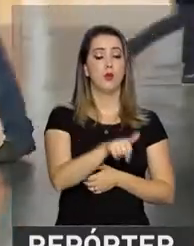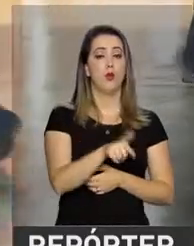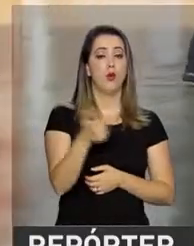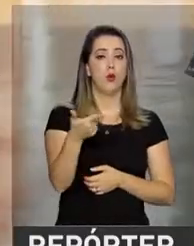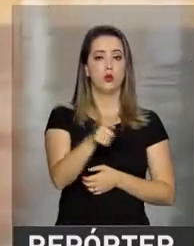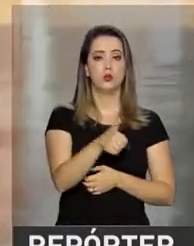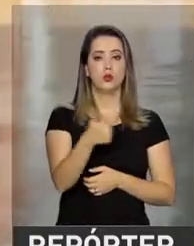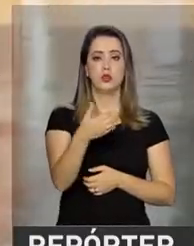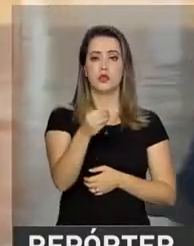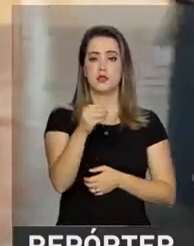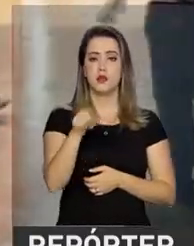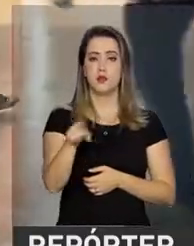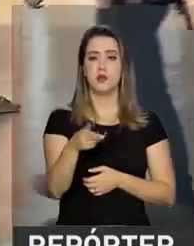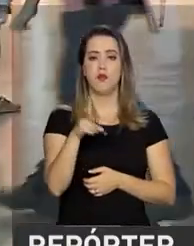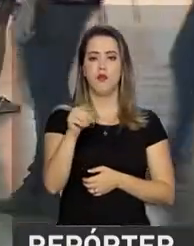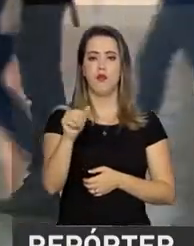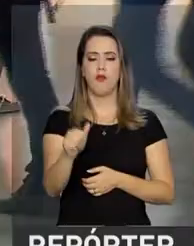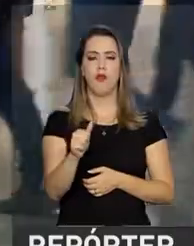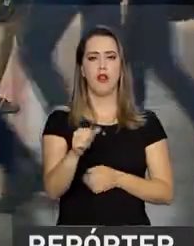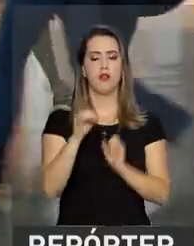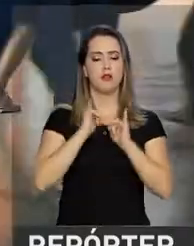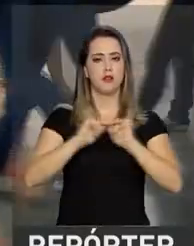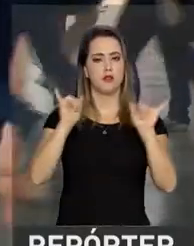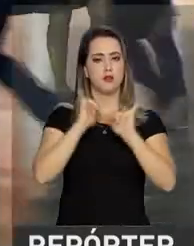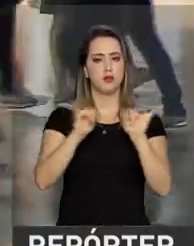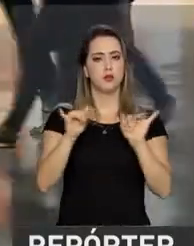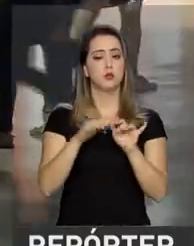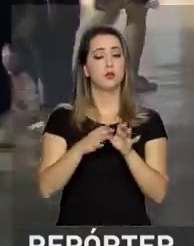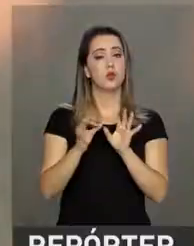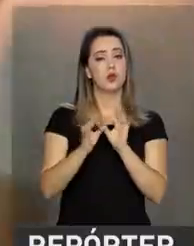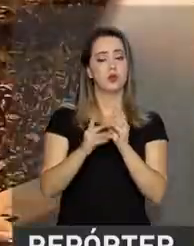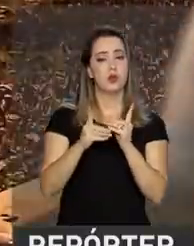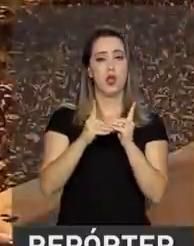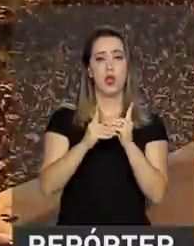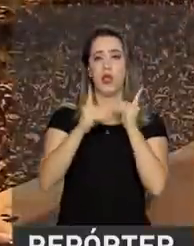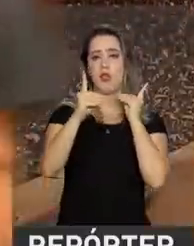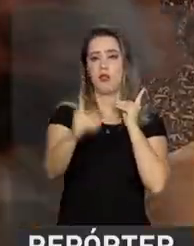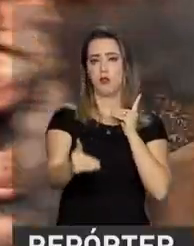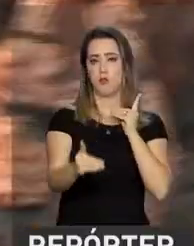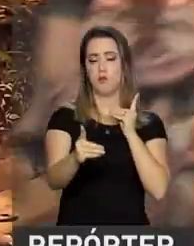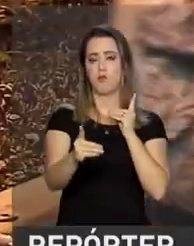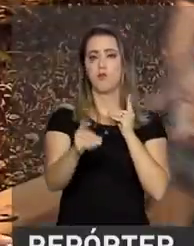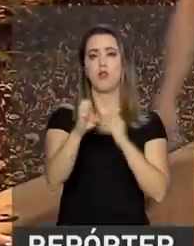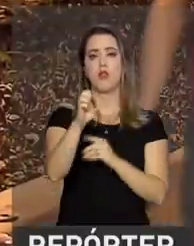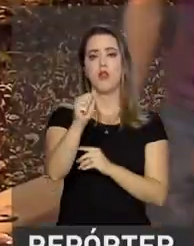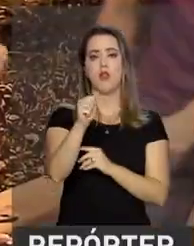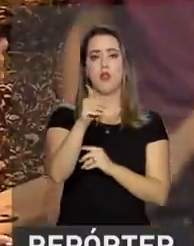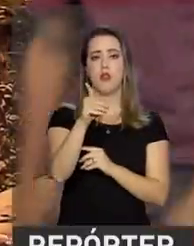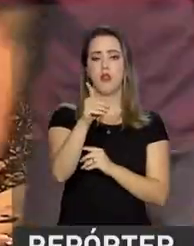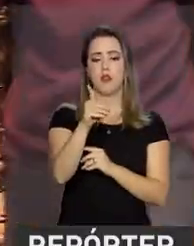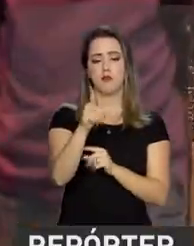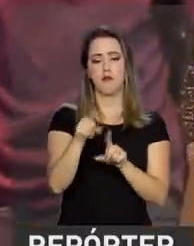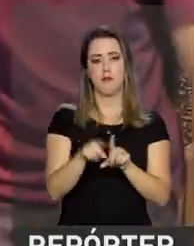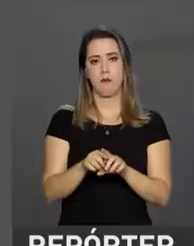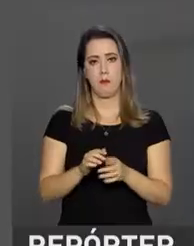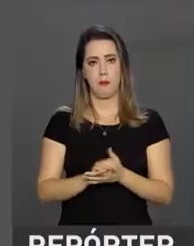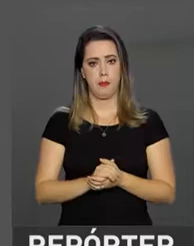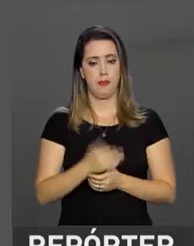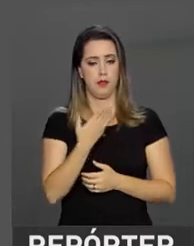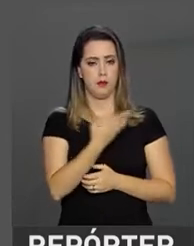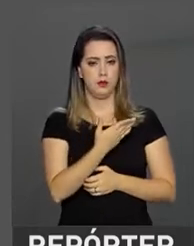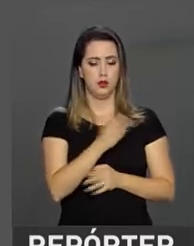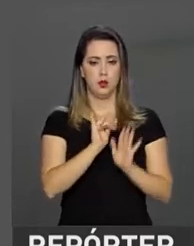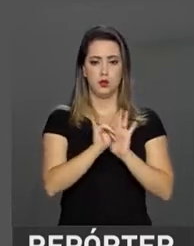vagas anunciadas vão ser para cursos superiores de educação à distância no âmbito do programa Universidade Aberta do Brasil.